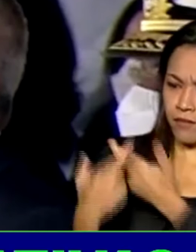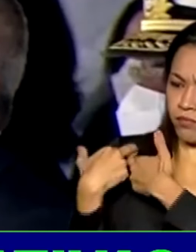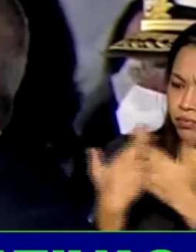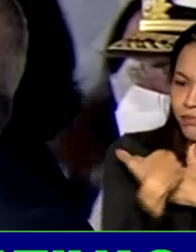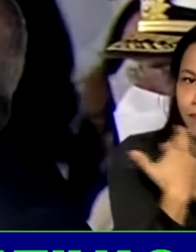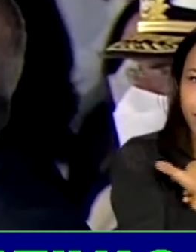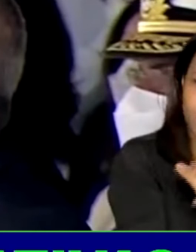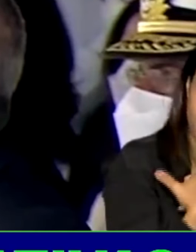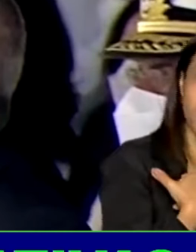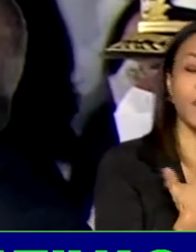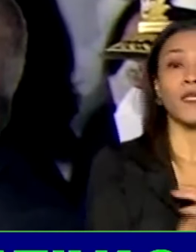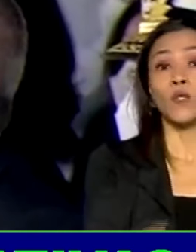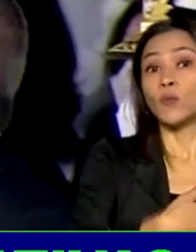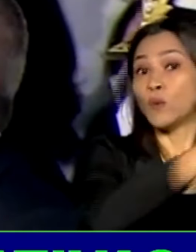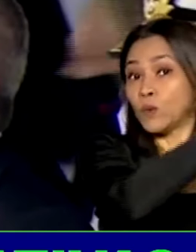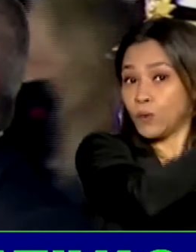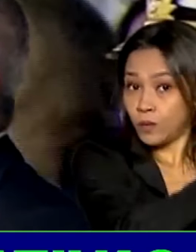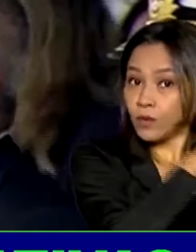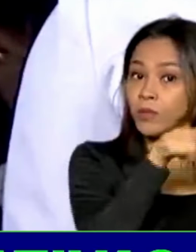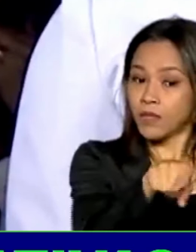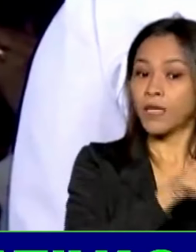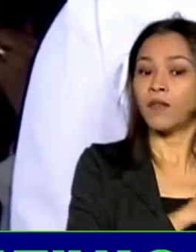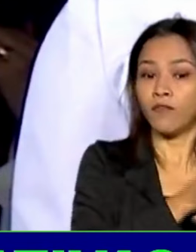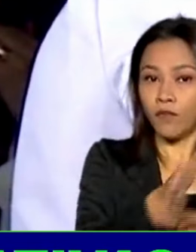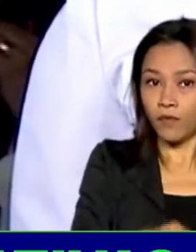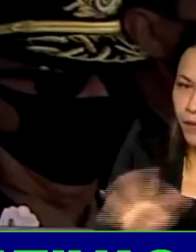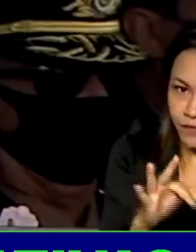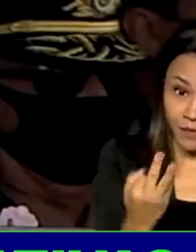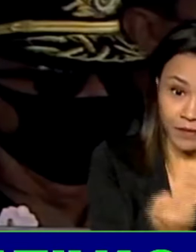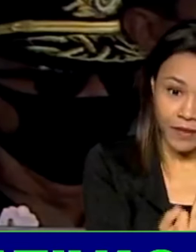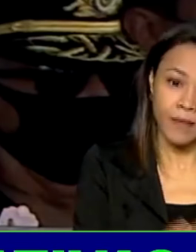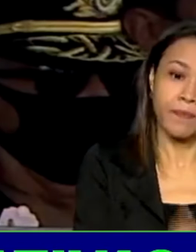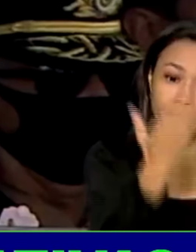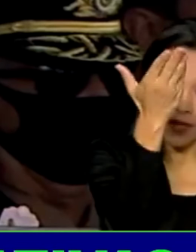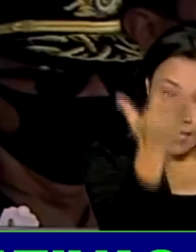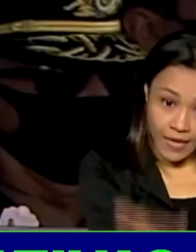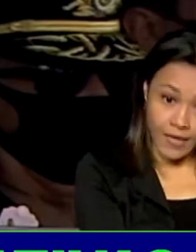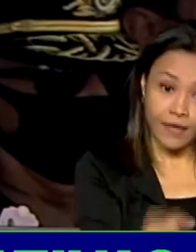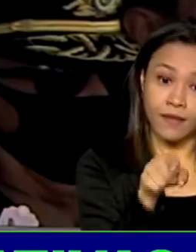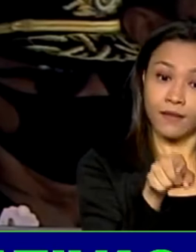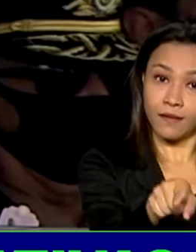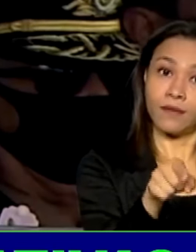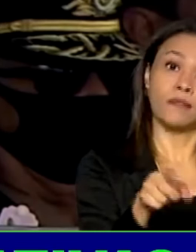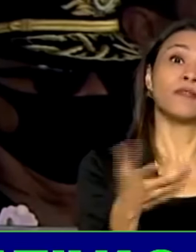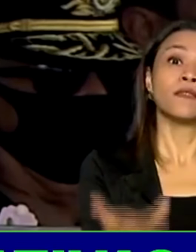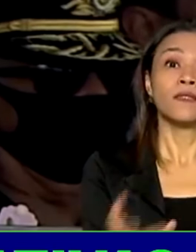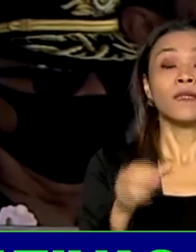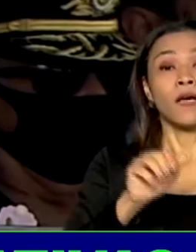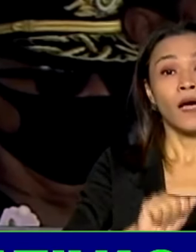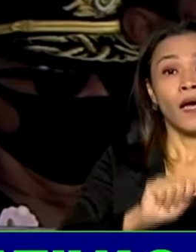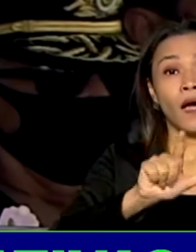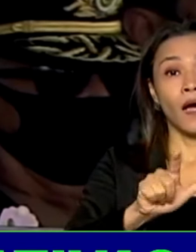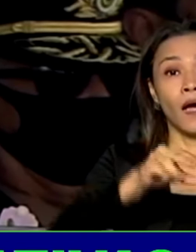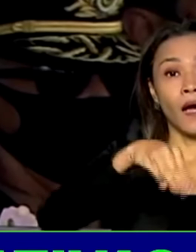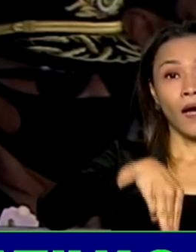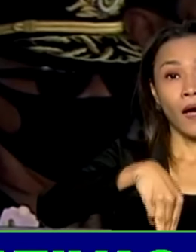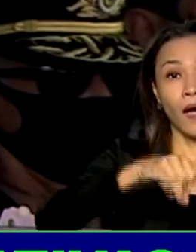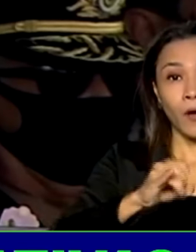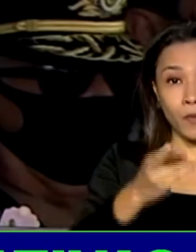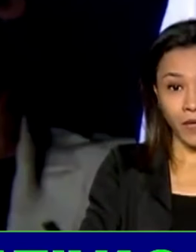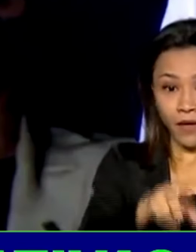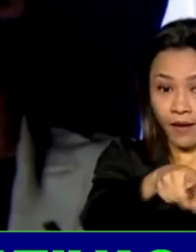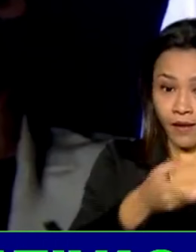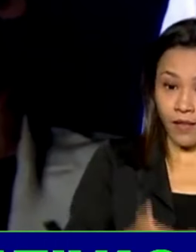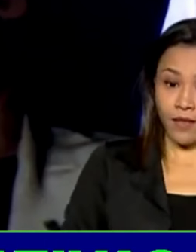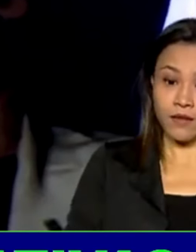não houve mobilização da Marinha ou registro de reunião do almirante nesse sentido. Vale lembrar que Garnier preferiu o silêncio à PF, ao contrário de Freire Gomes